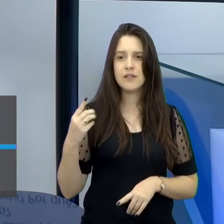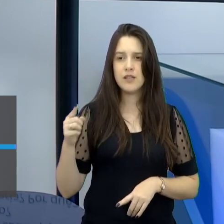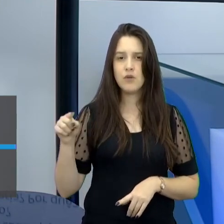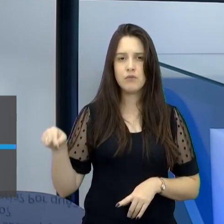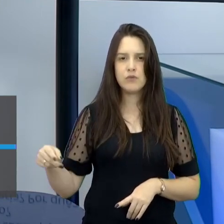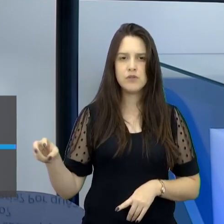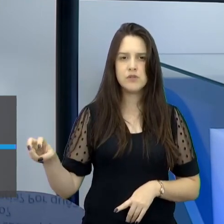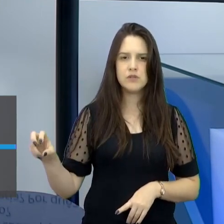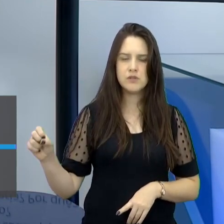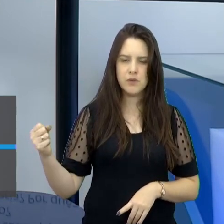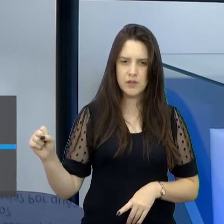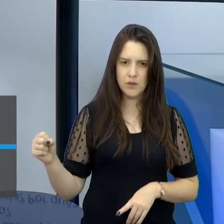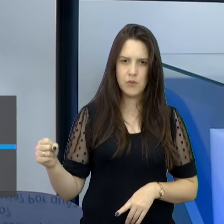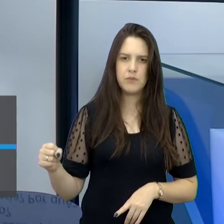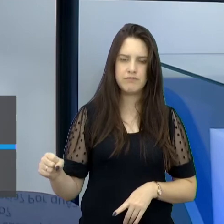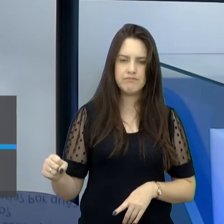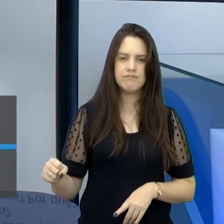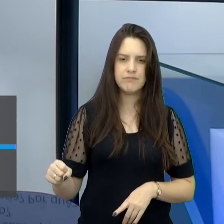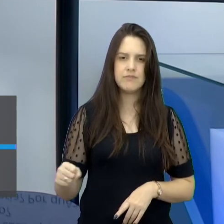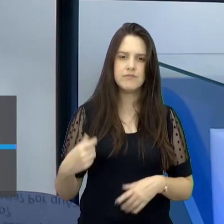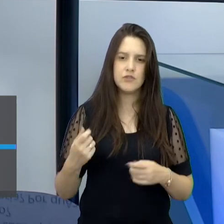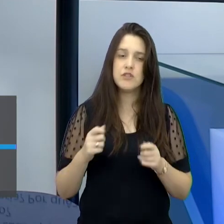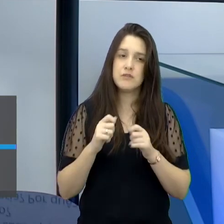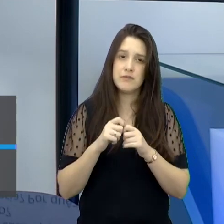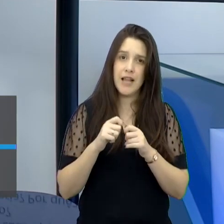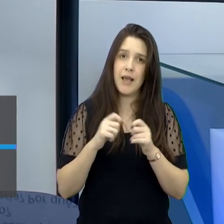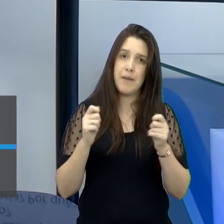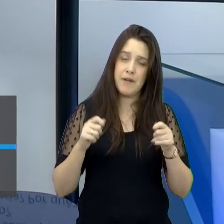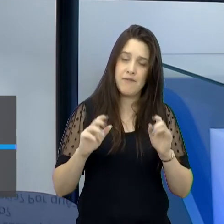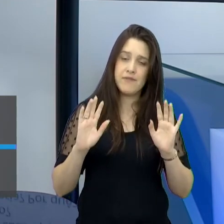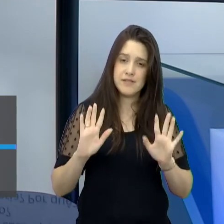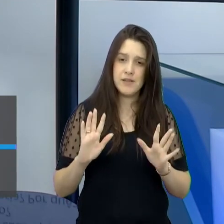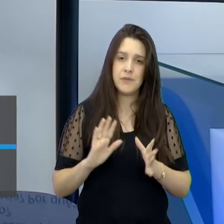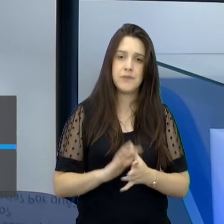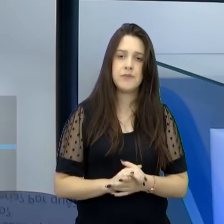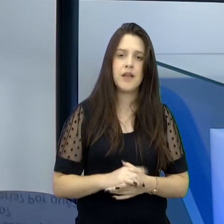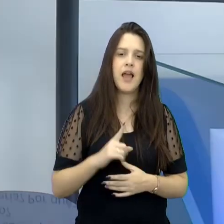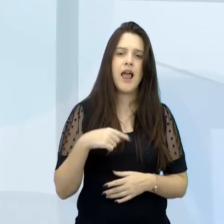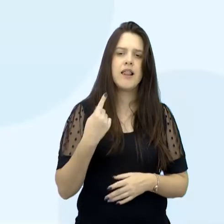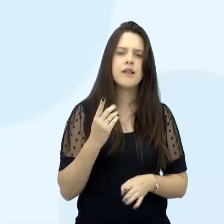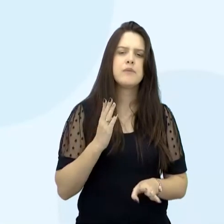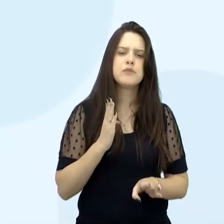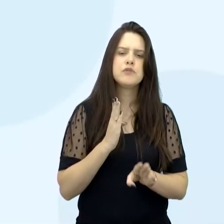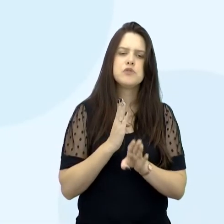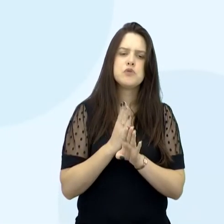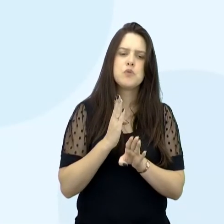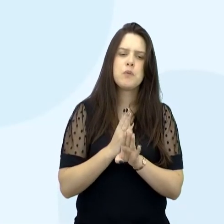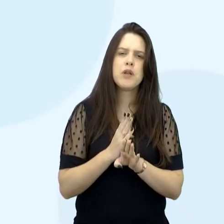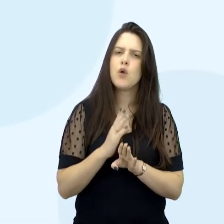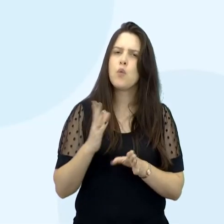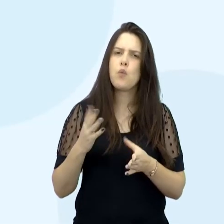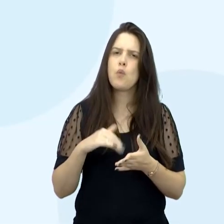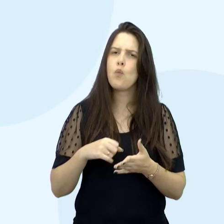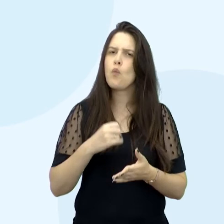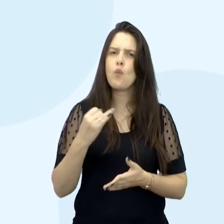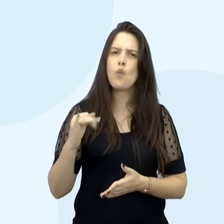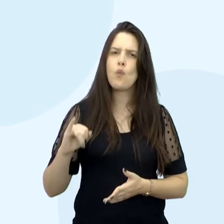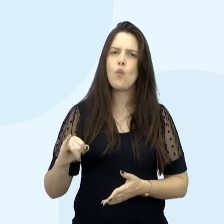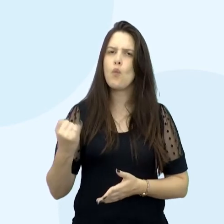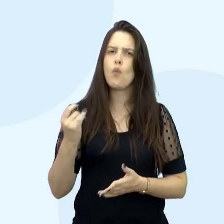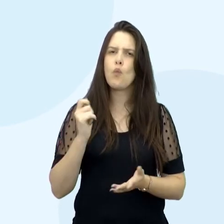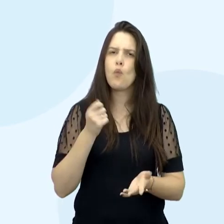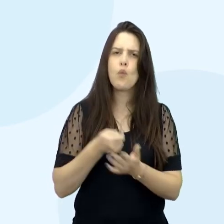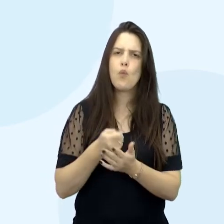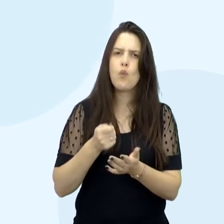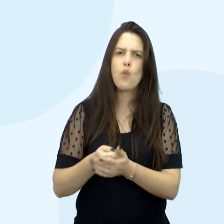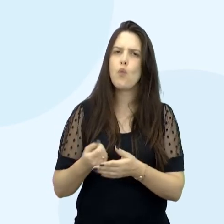essa condição de fazer. E aí aqui a gente vai descobrir quais são os juros pagos. Então,